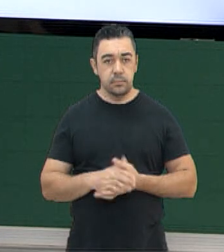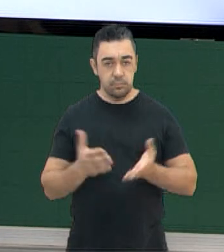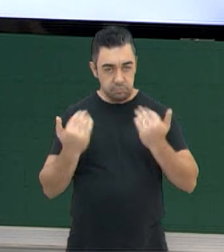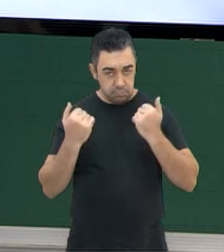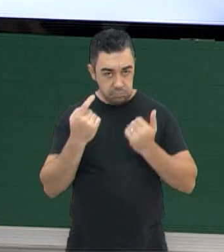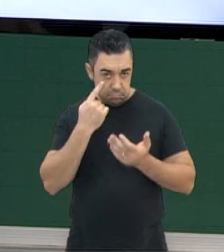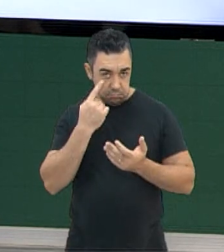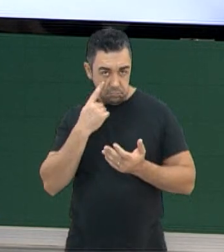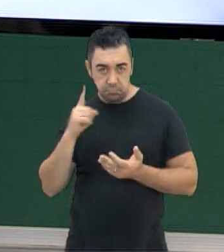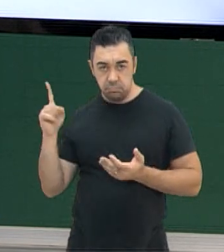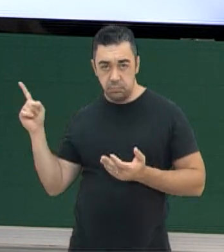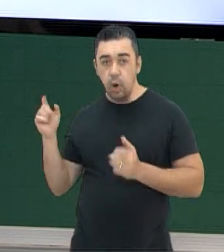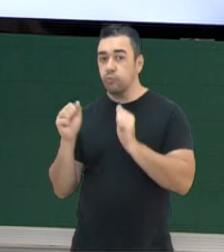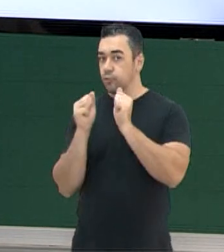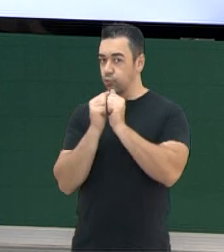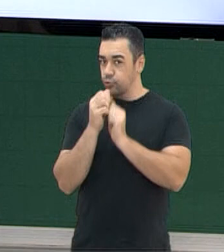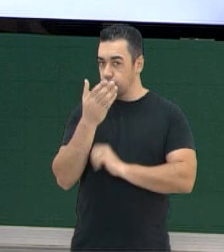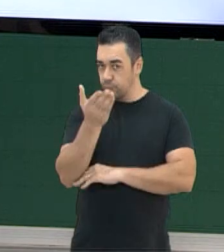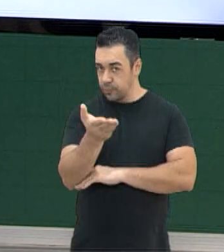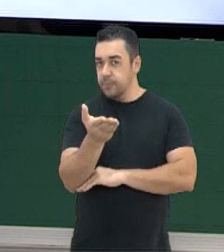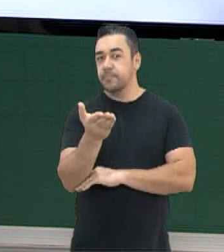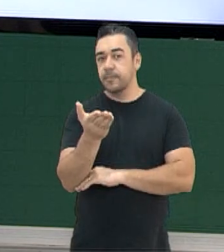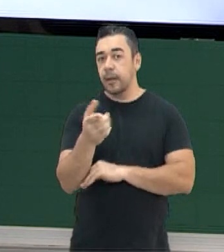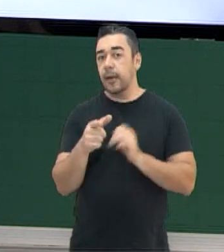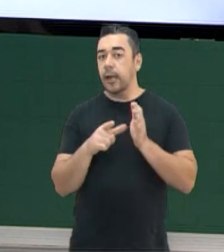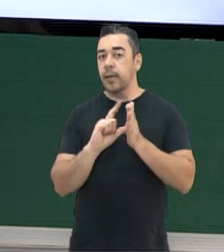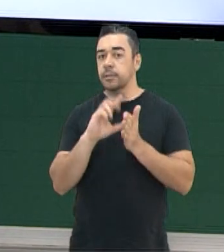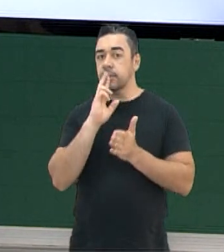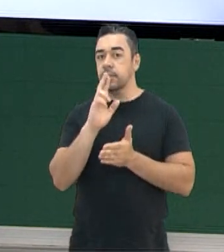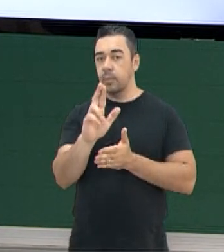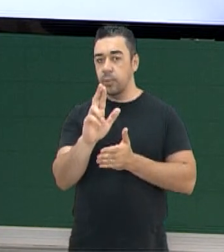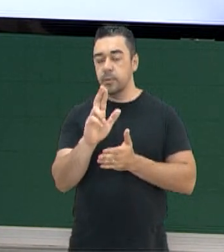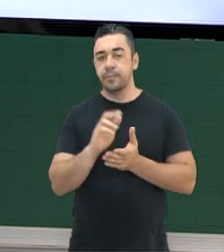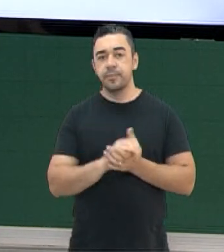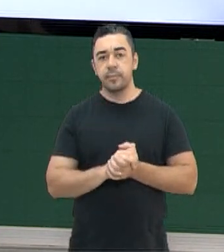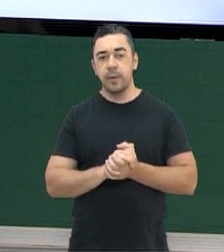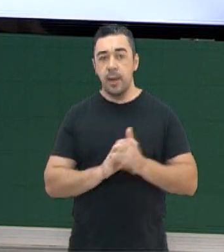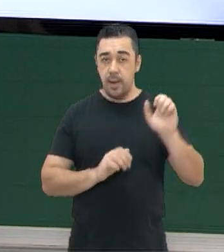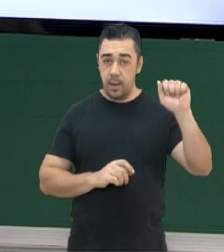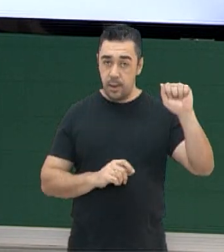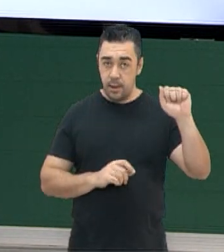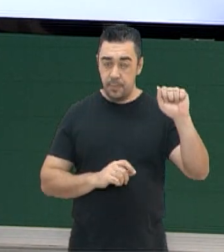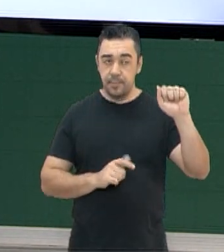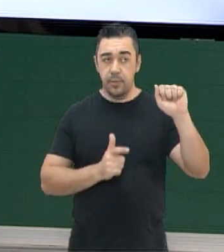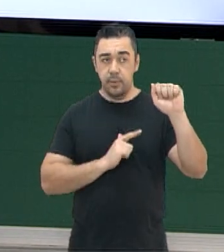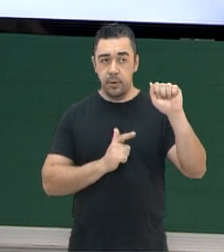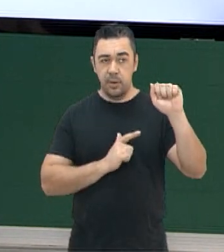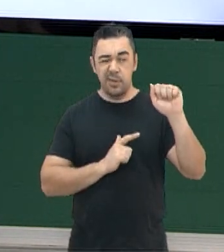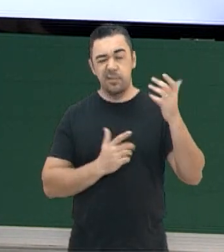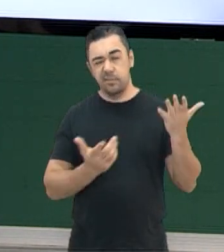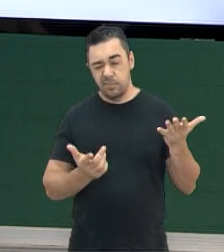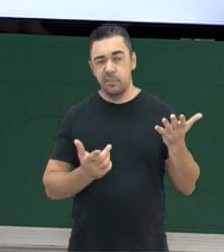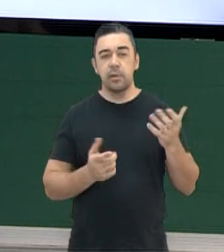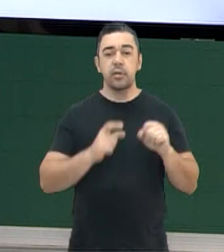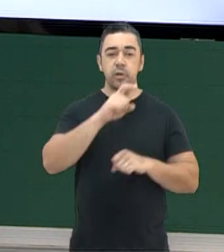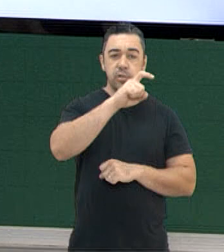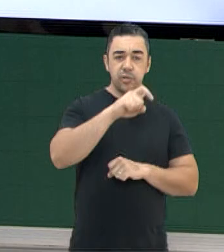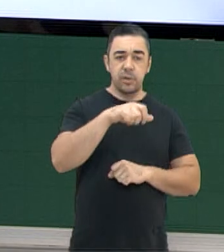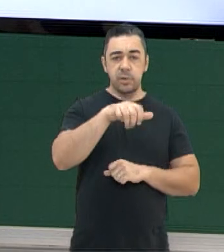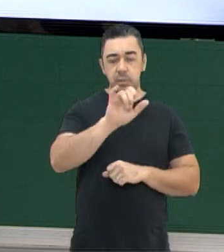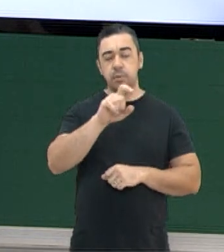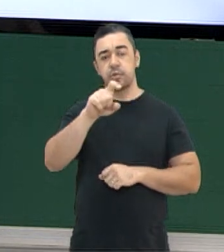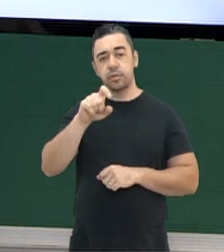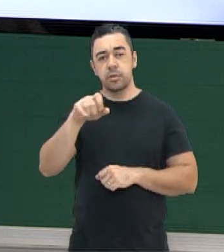Vamos lá? Esse eu vou resolver com vocês. Antes de dar a resposta. Na letra A, eu tenho... Primeira coisa, antes de resolver,